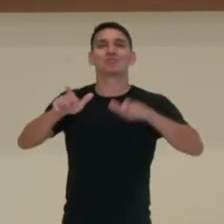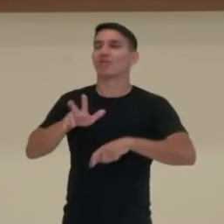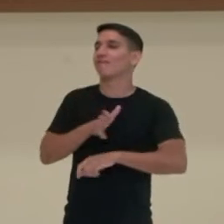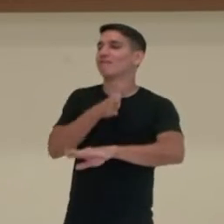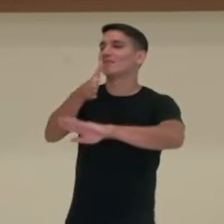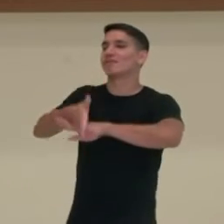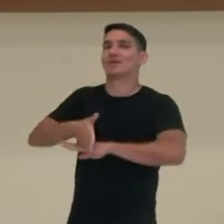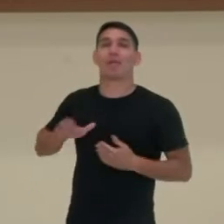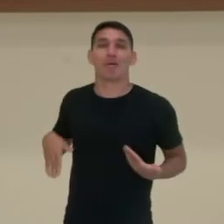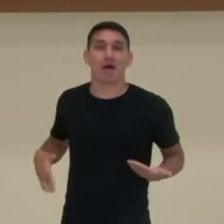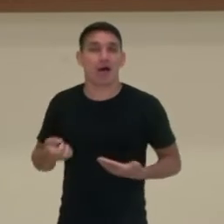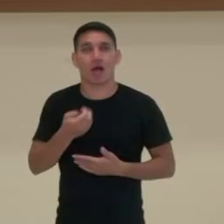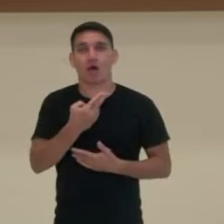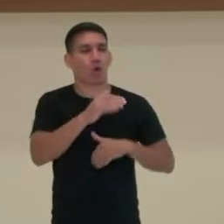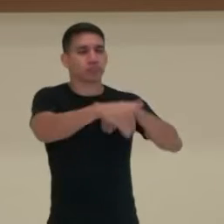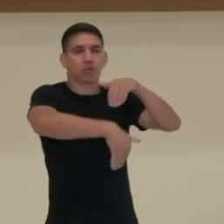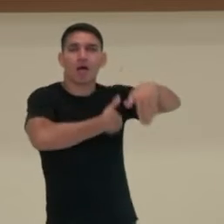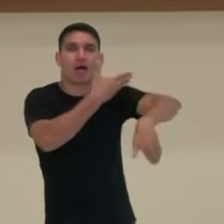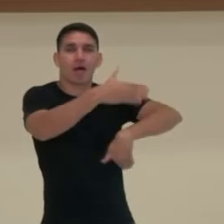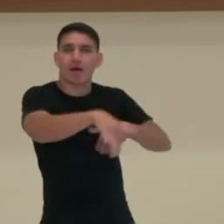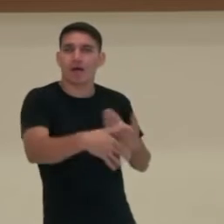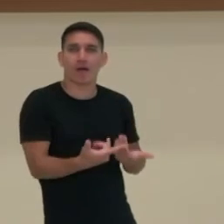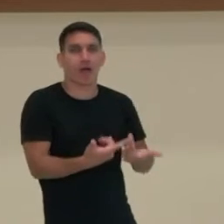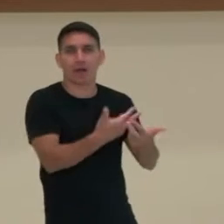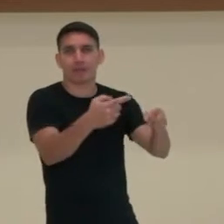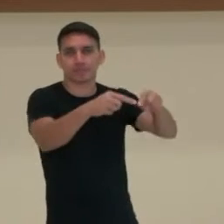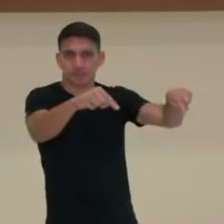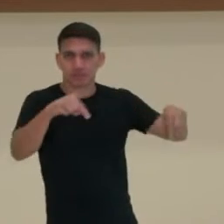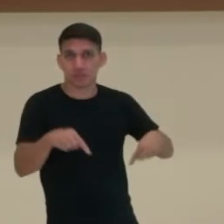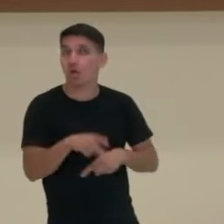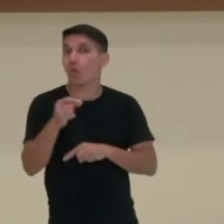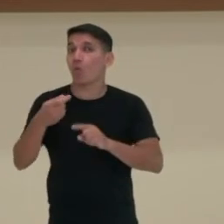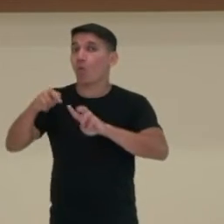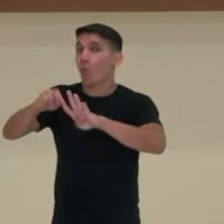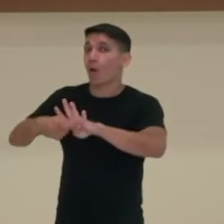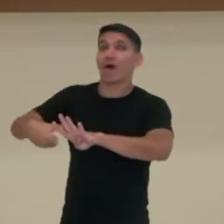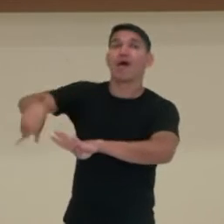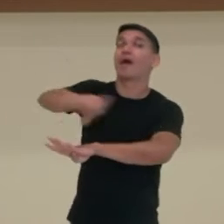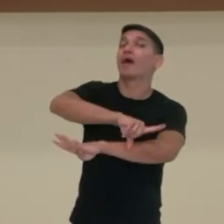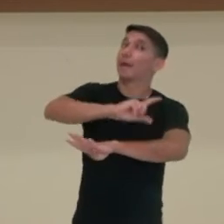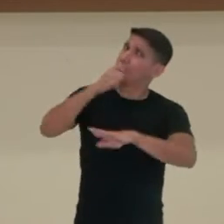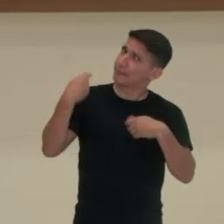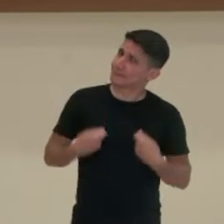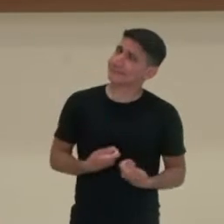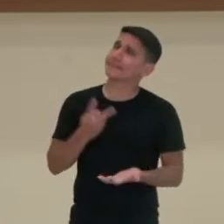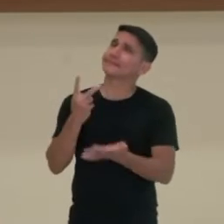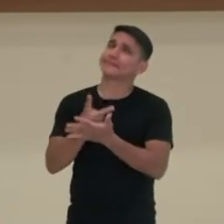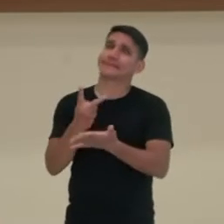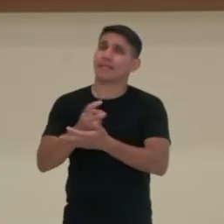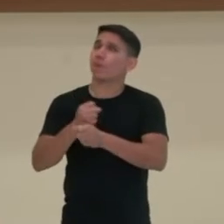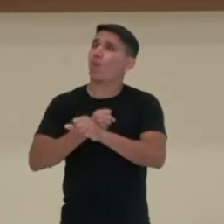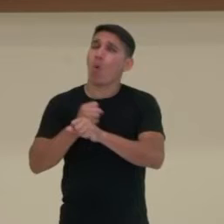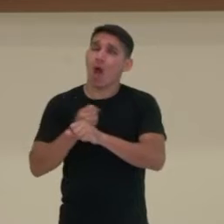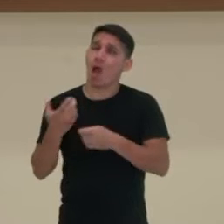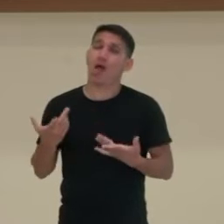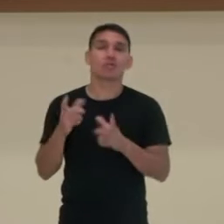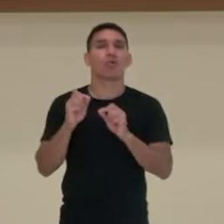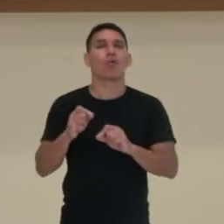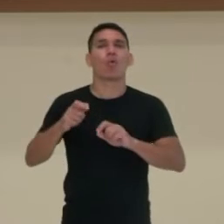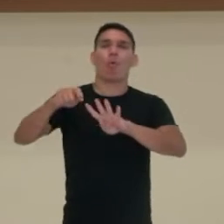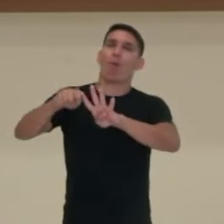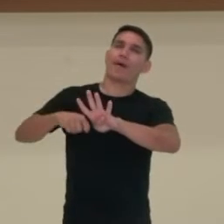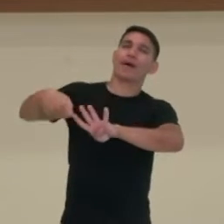vão para a piscina, o que elas fazem uns 4 meses antes, o que deveria ser sempre, o ano inteiro, né? Mas aí 4 meses antes vai para